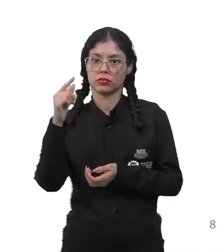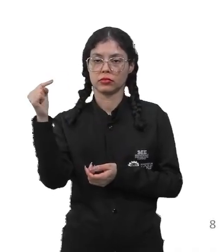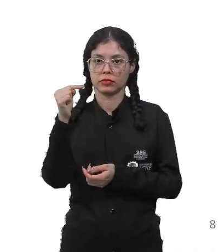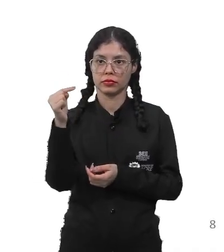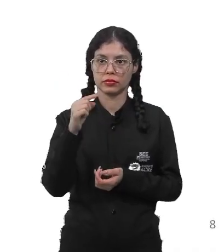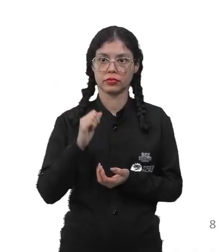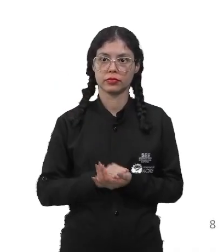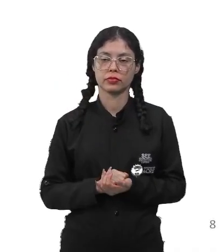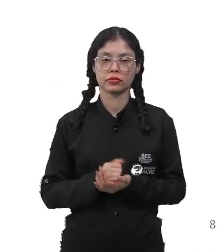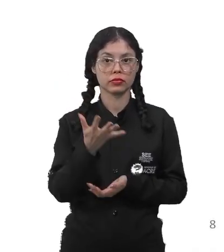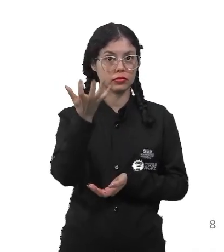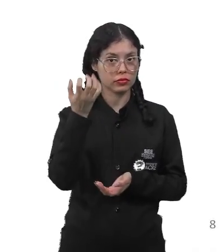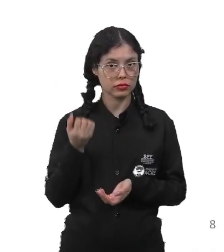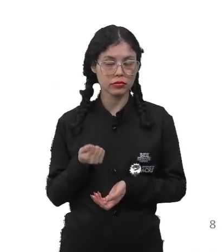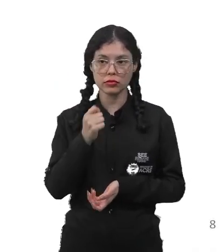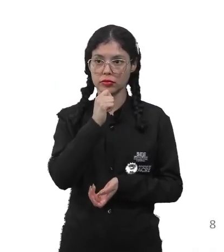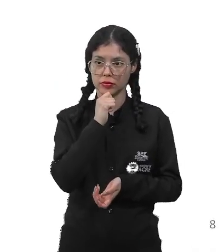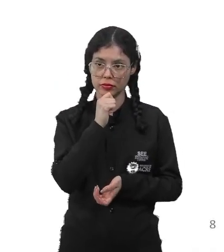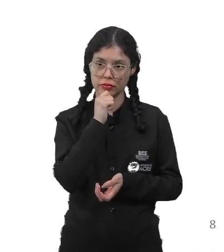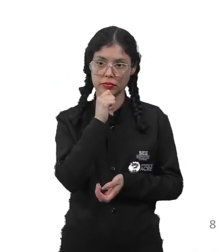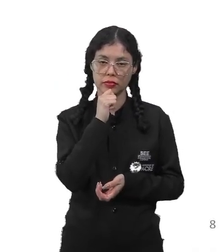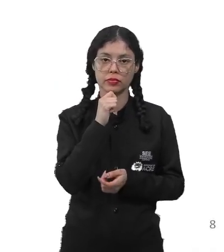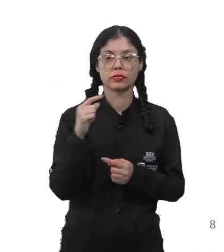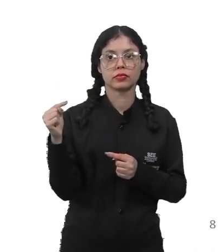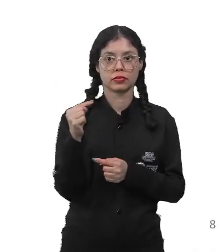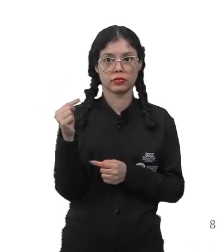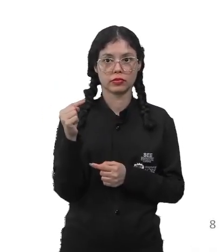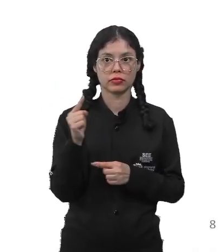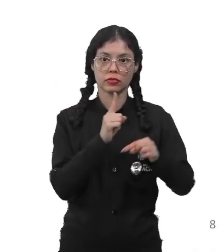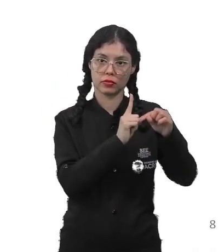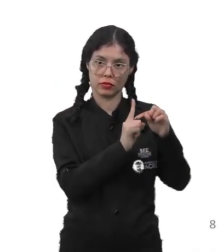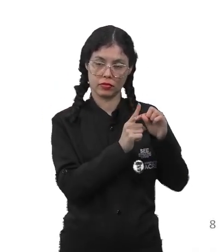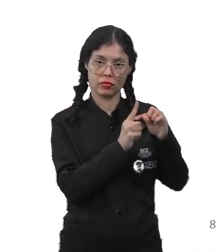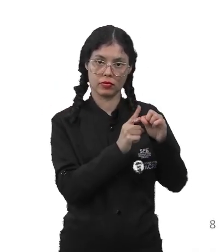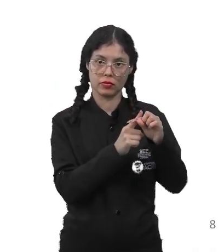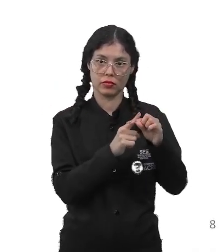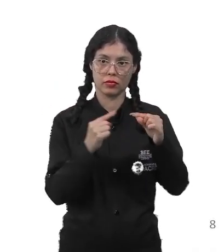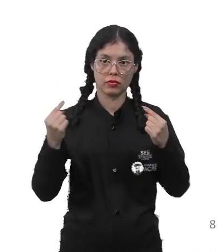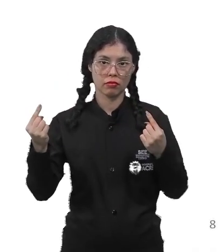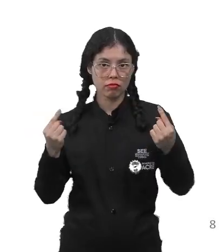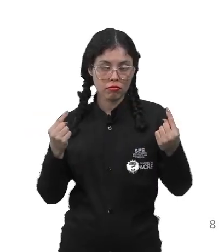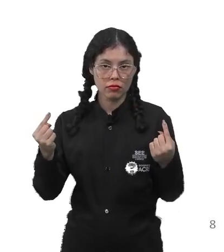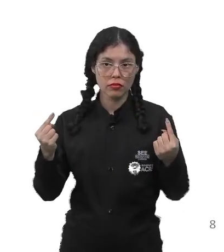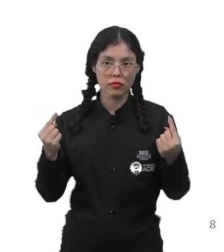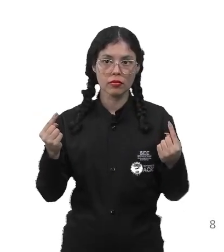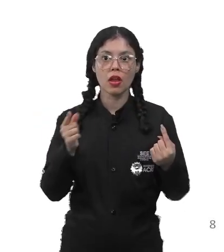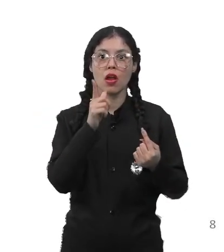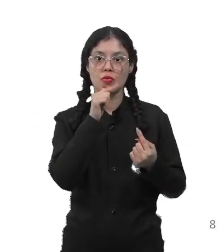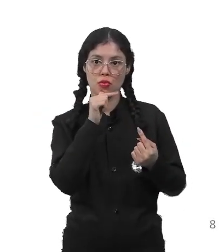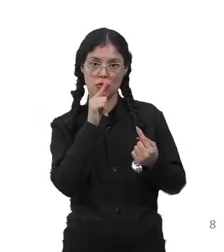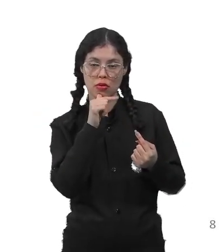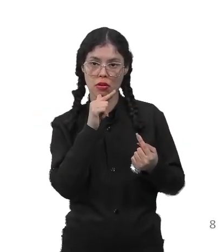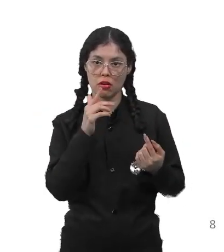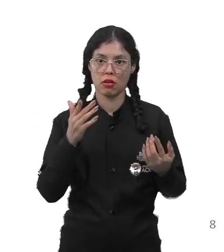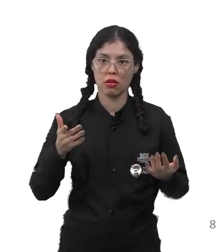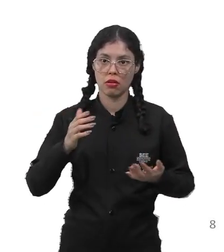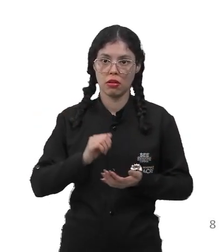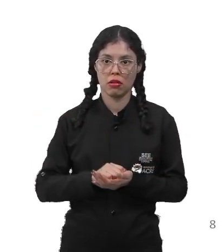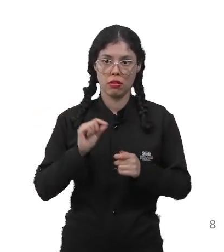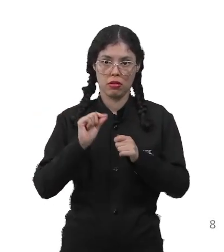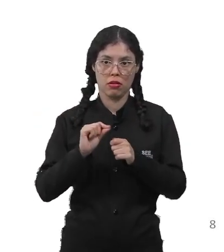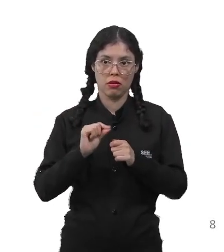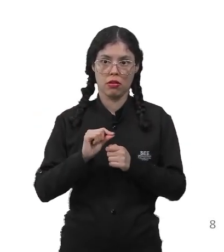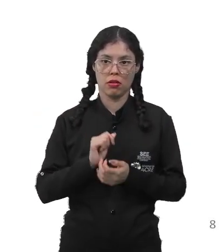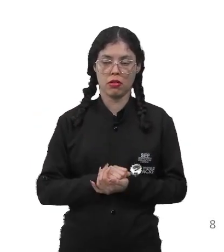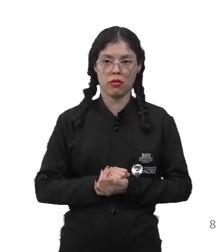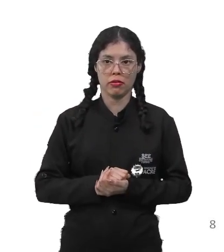O Cl não recebia a carga negativa e o sódio não recebeu a carga positiva. Na água, vou fazer aqui a